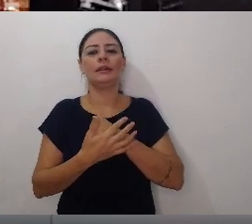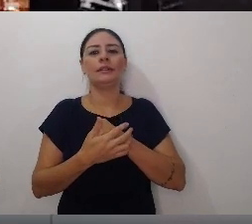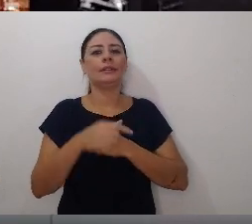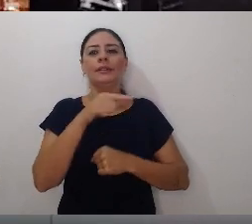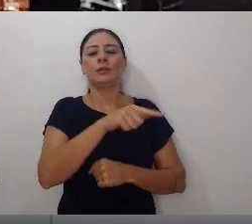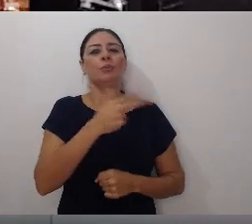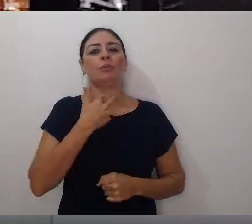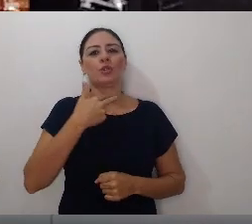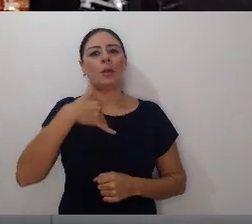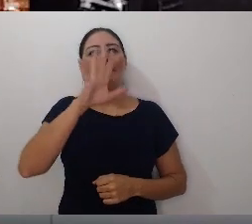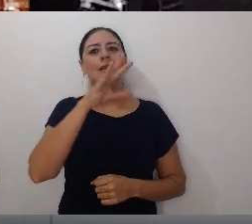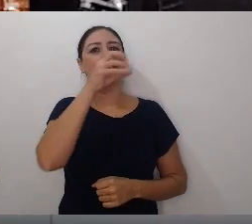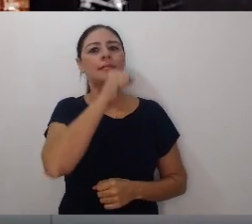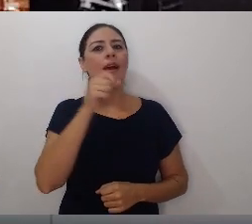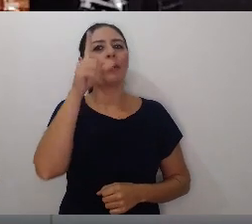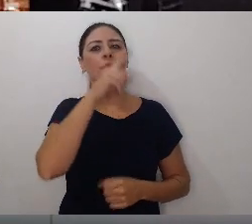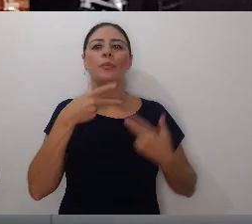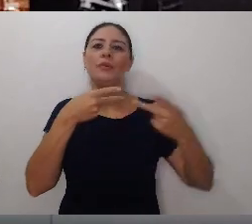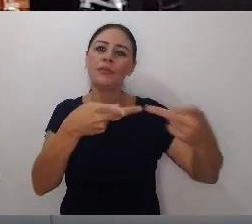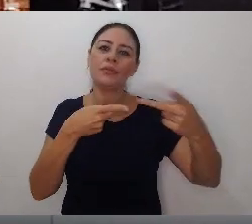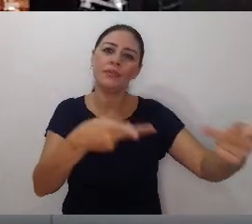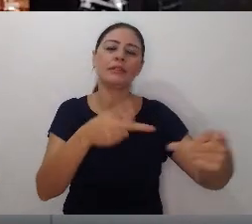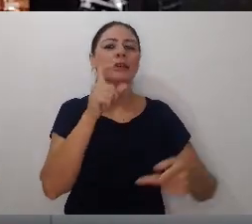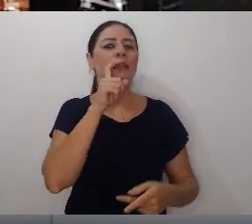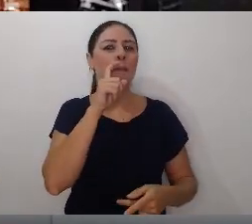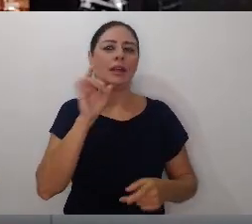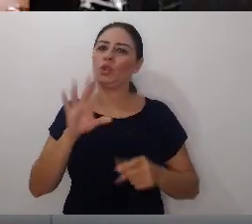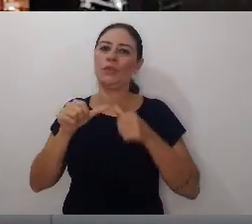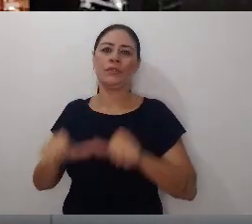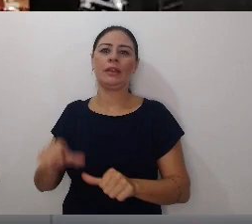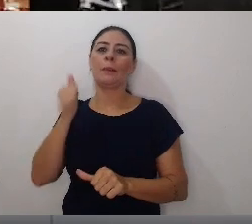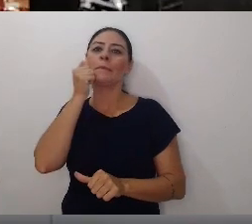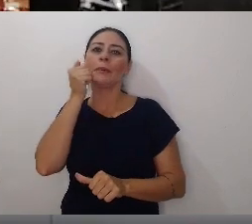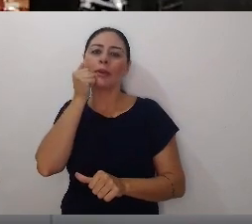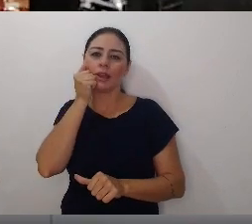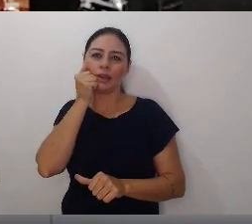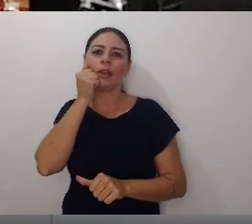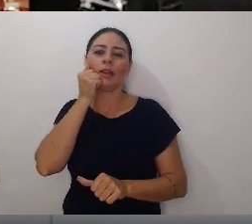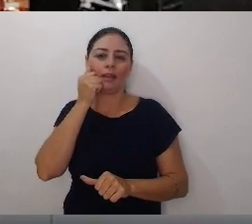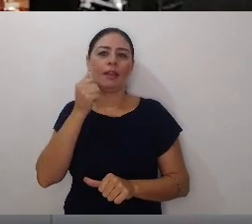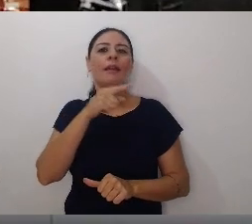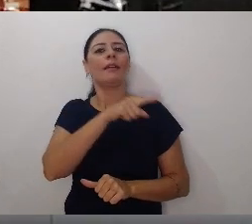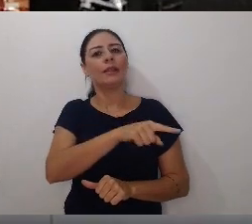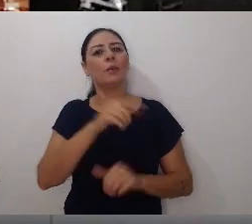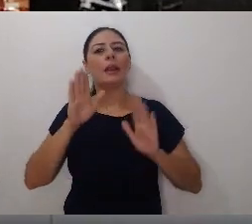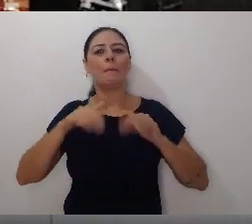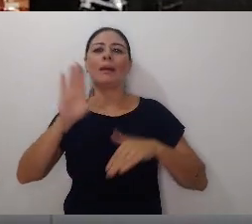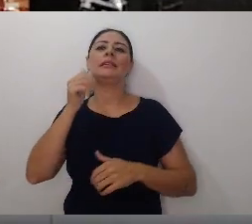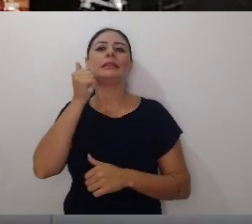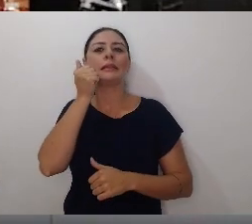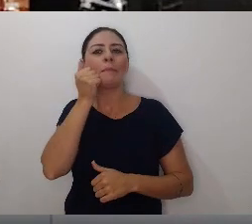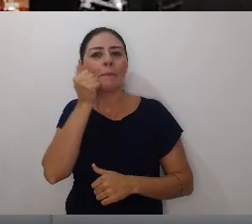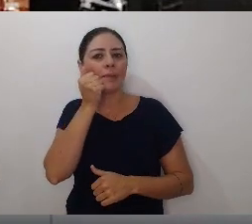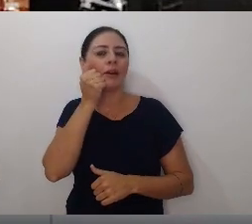pandemia, como é que eu vou dizer? Ele não podia ir mais finais de semana. Ele tinha que ficar com a mãe.